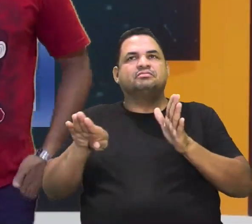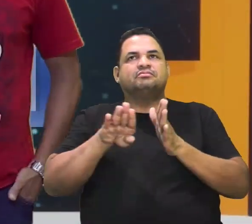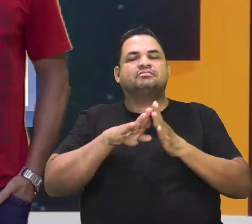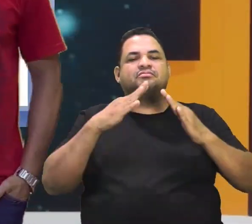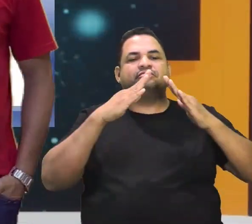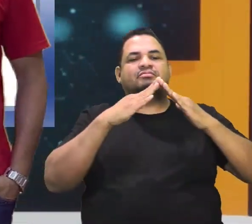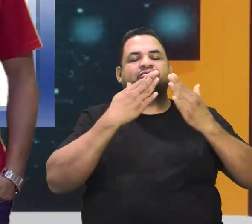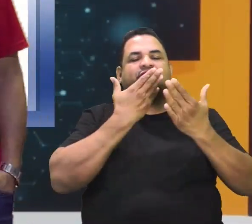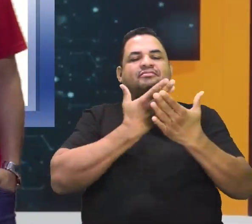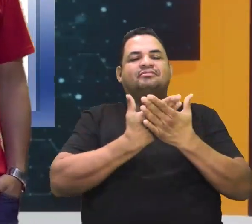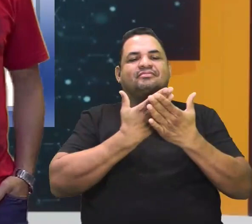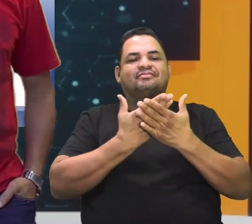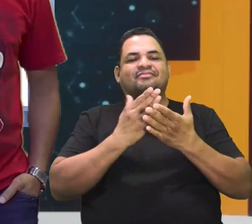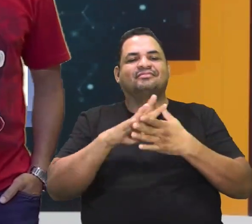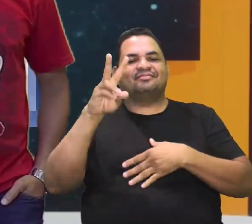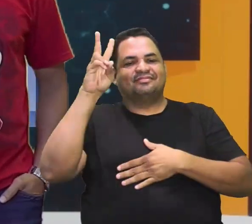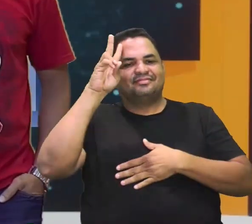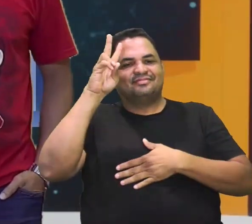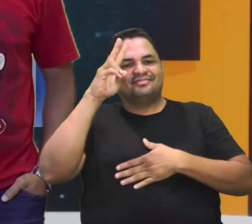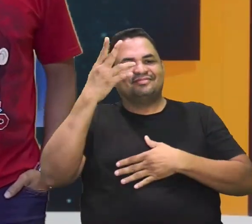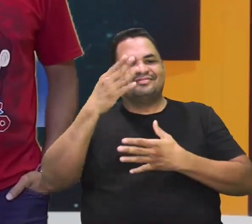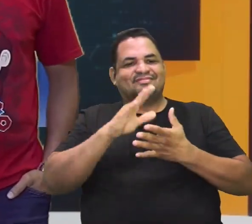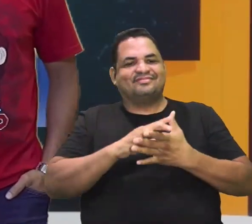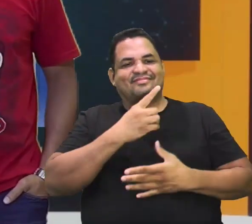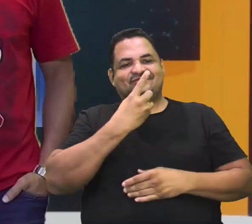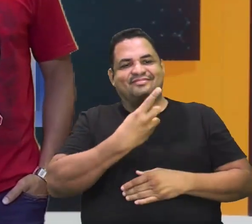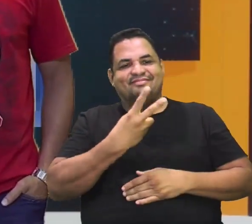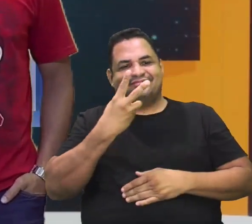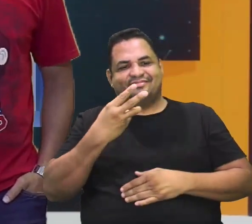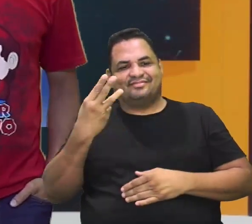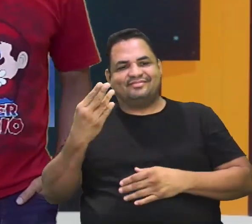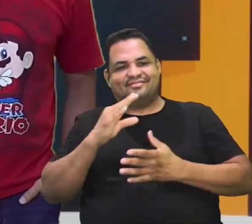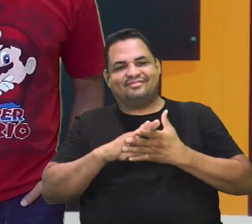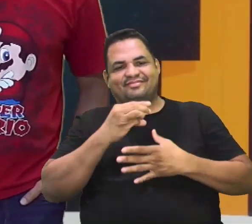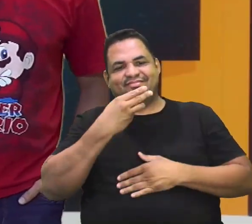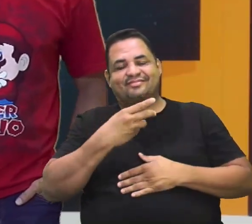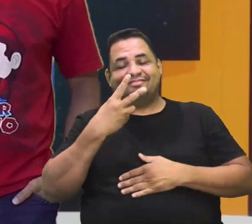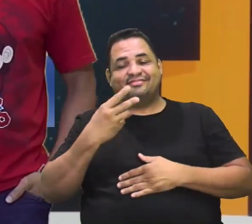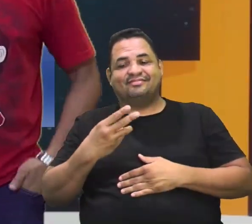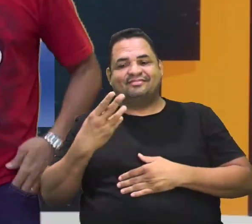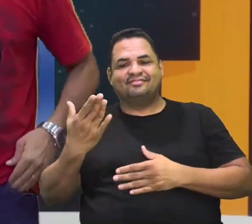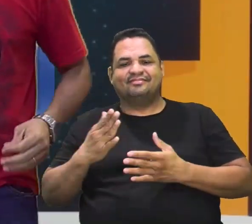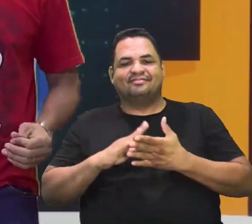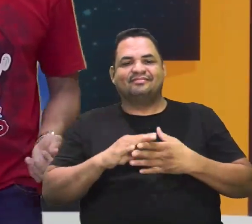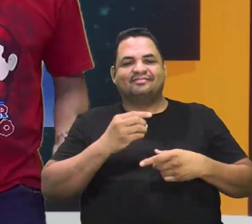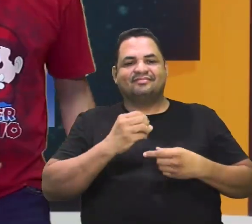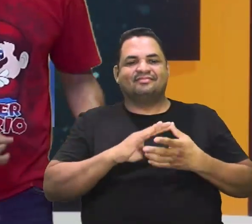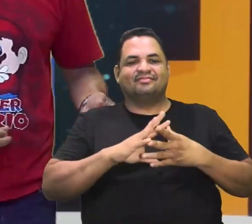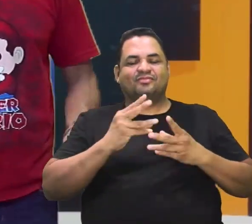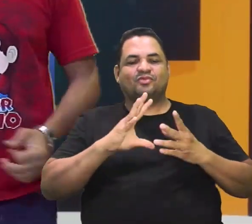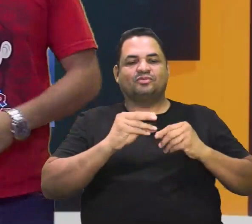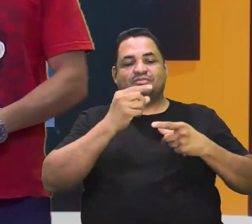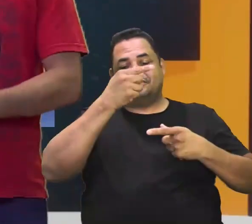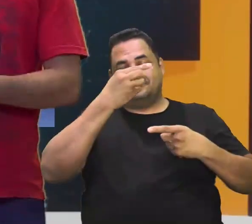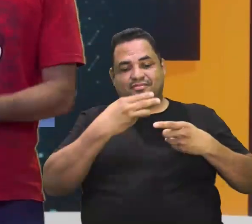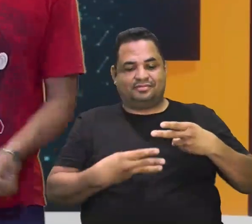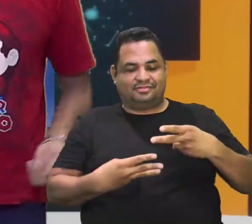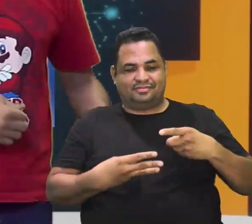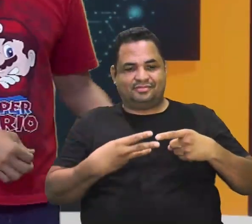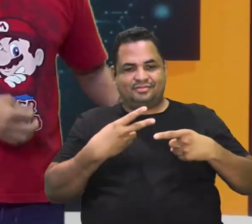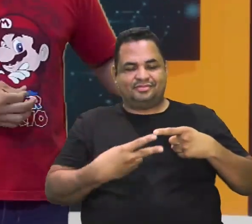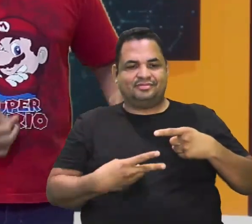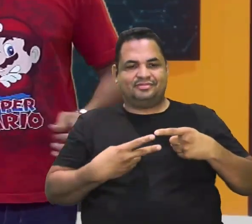a primeira coisa que os alunos lembram é 1, 2, 3, 3, 2, 1, todos